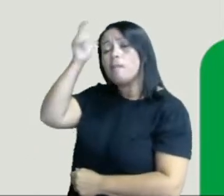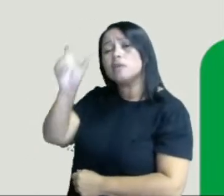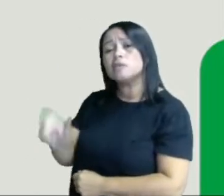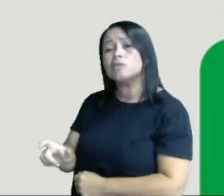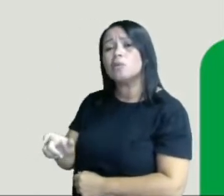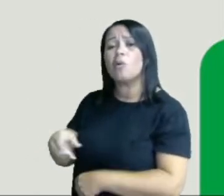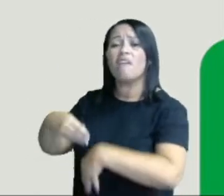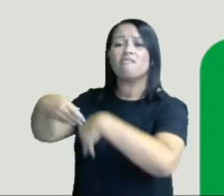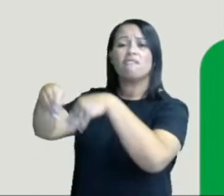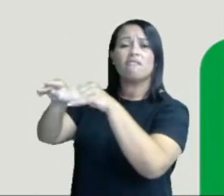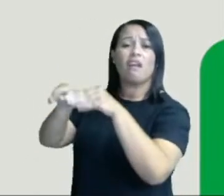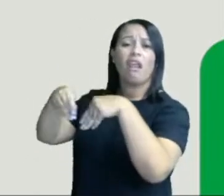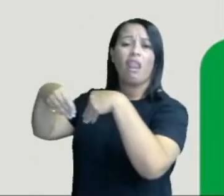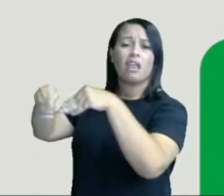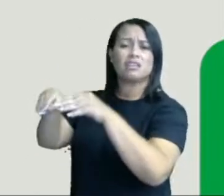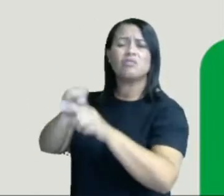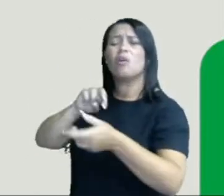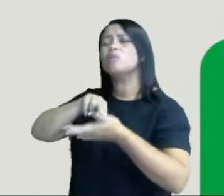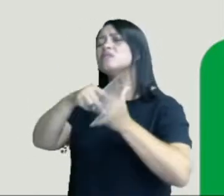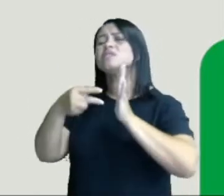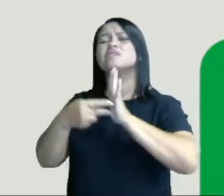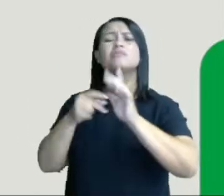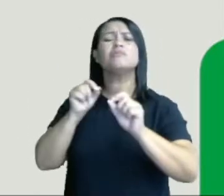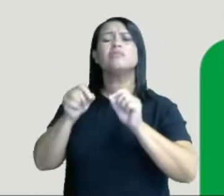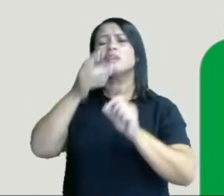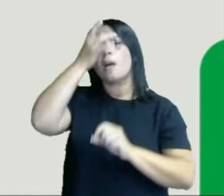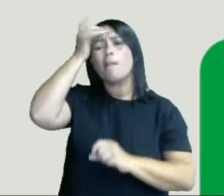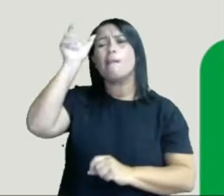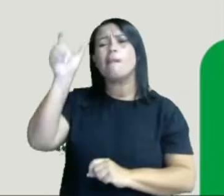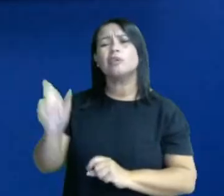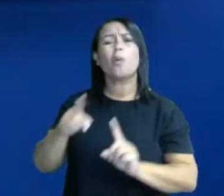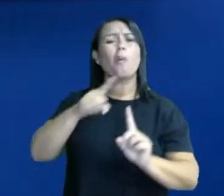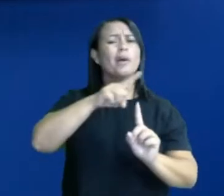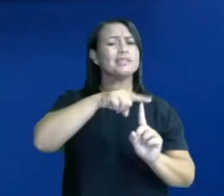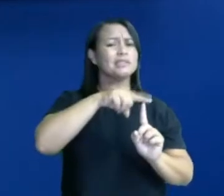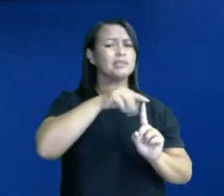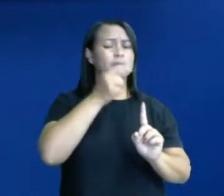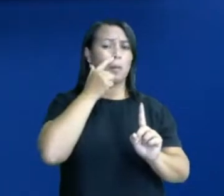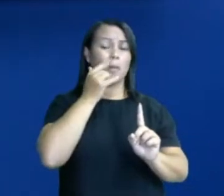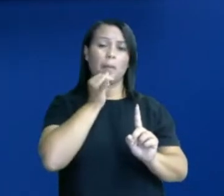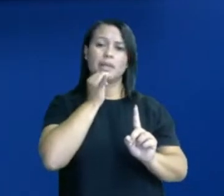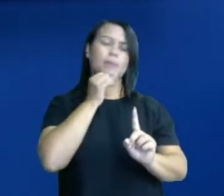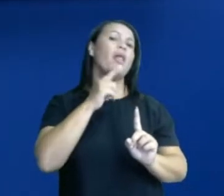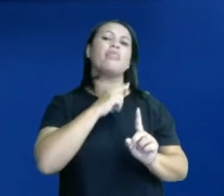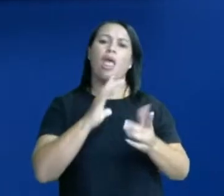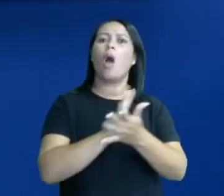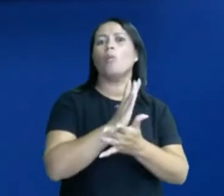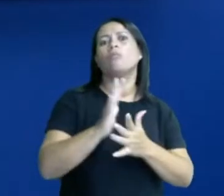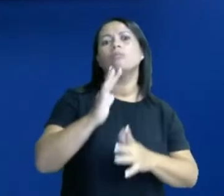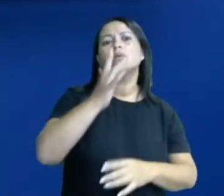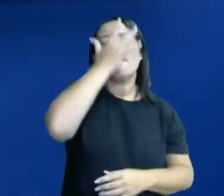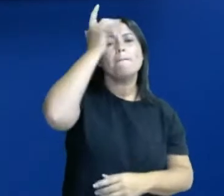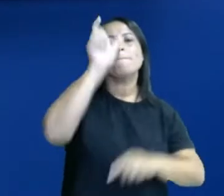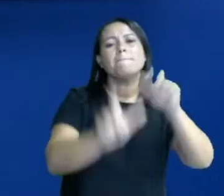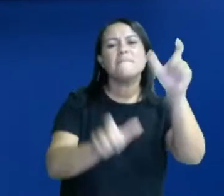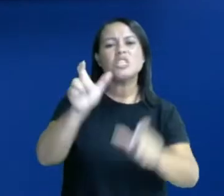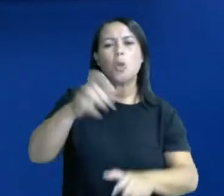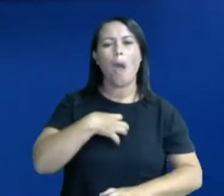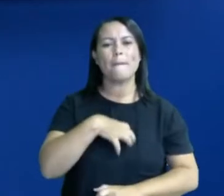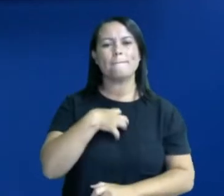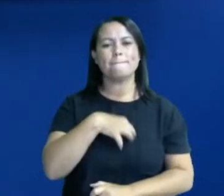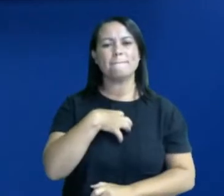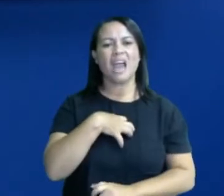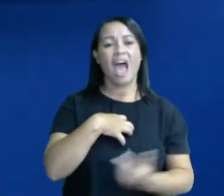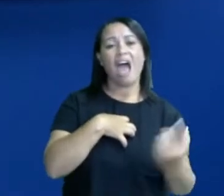pessoas flexíveis. O que significa isso, personagem tipo? Nós sabemos que tem pessoas que são mais